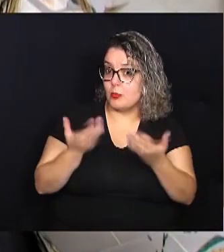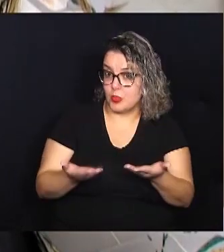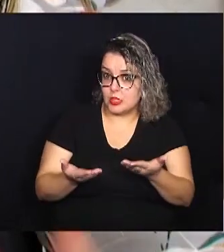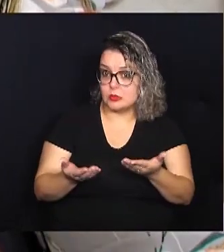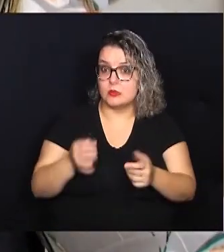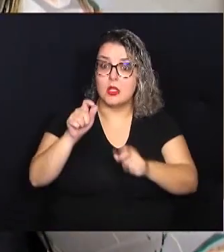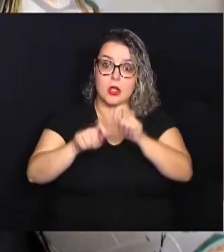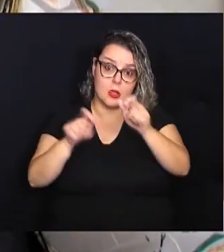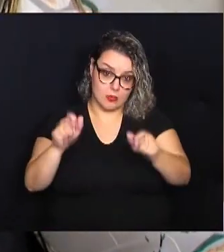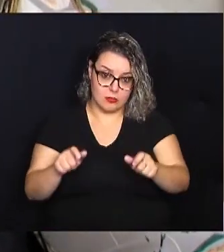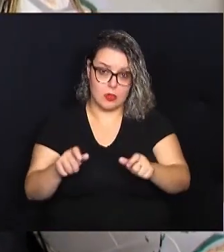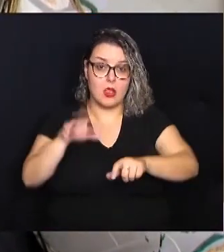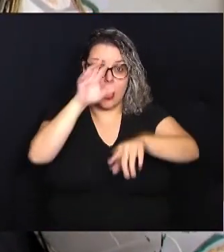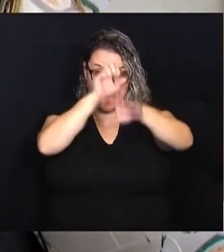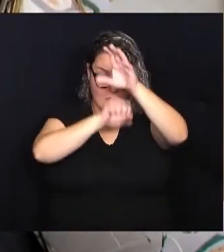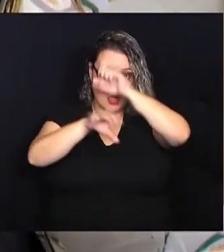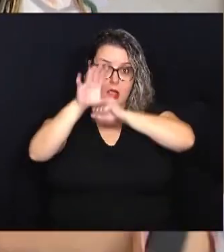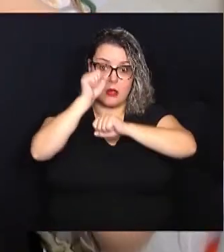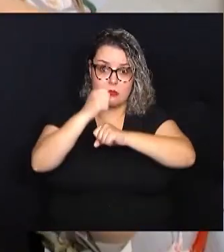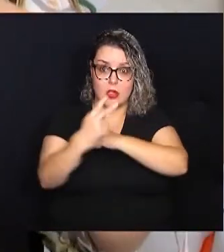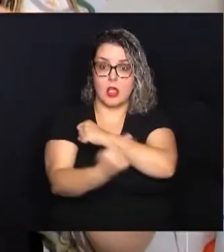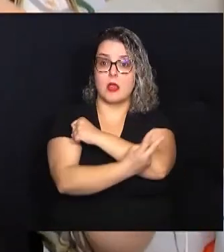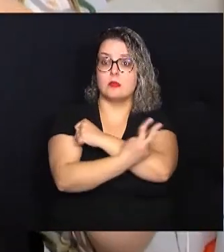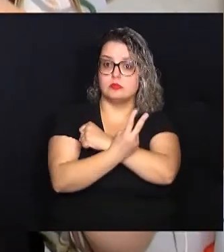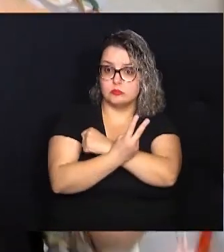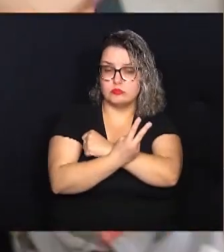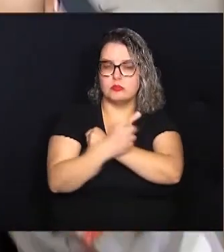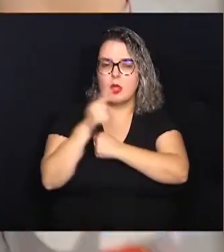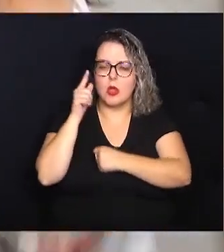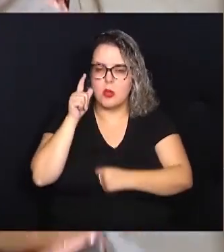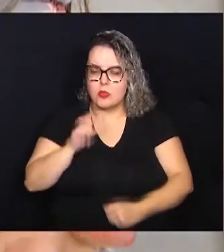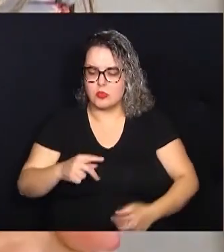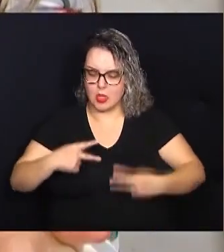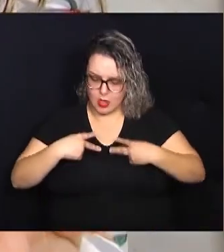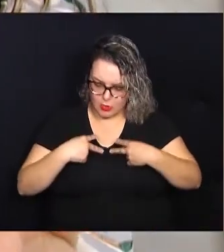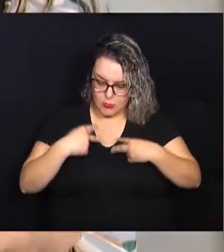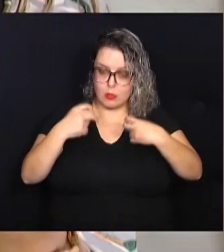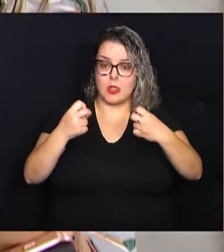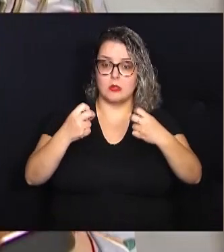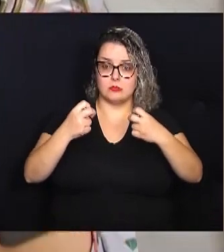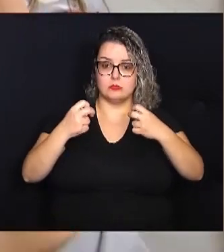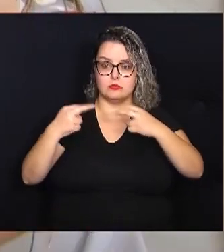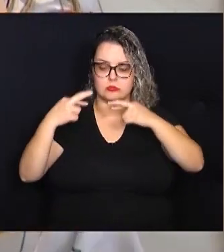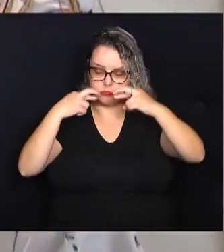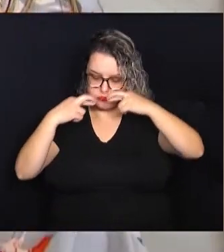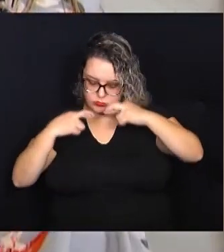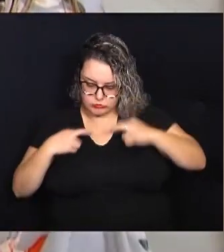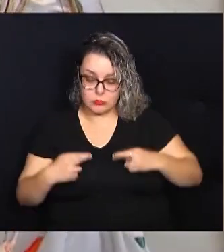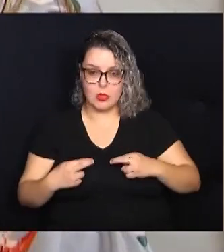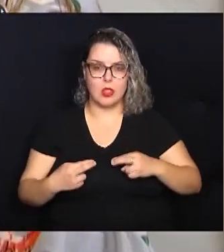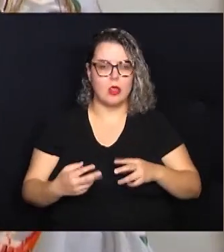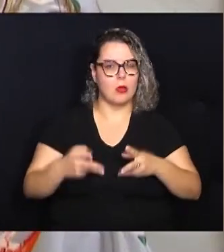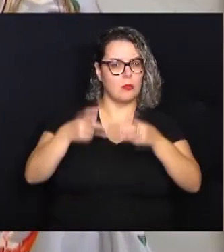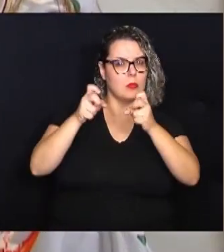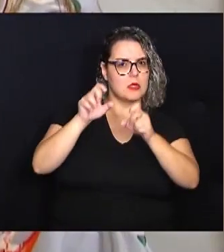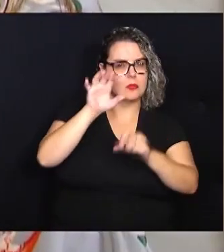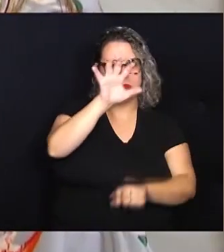as pessoas aprendam a se cuidar, consigam identificar e se enxergar naqueles números, se